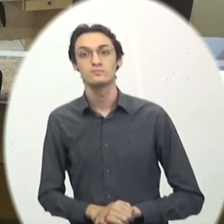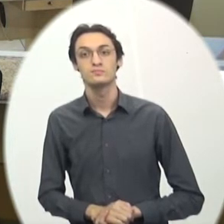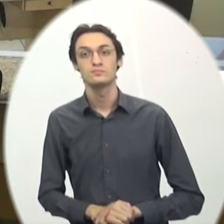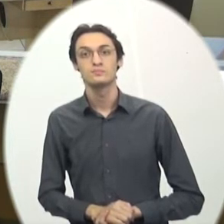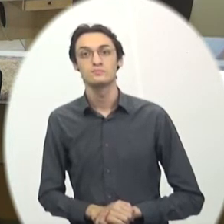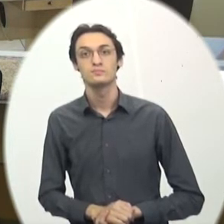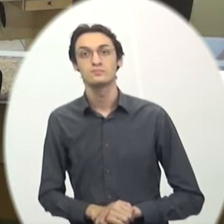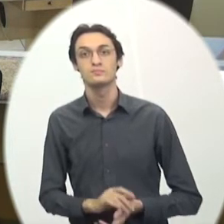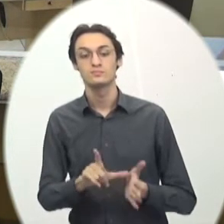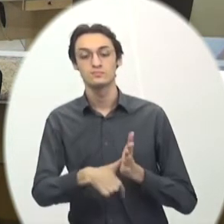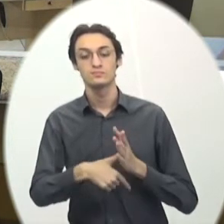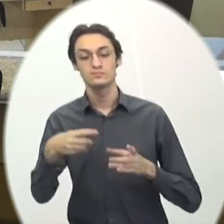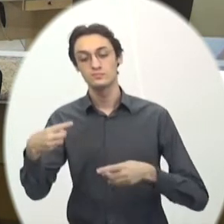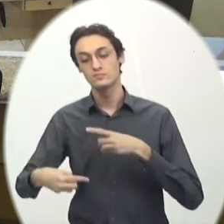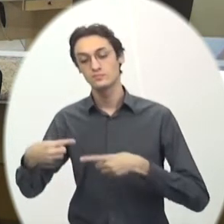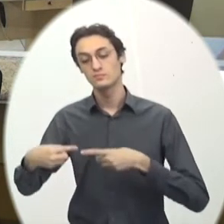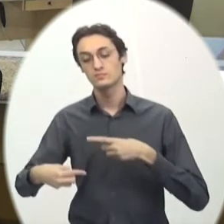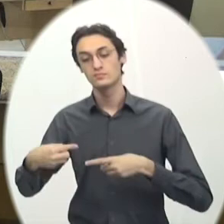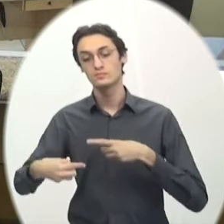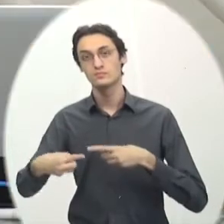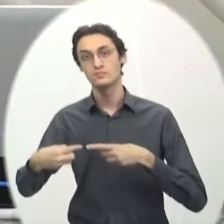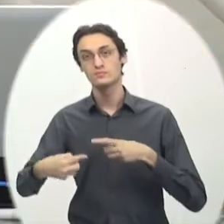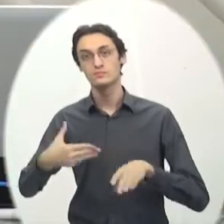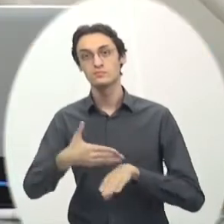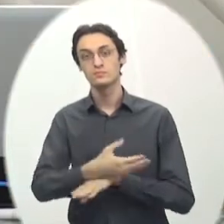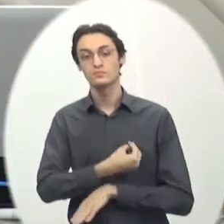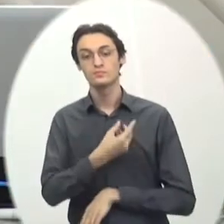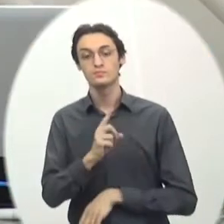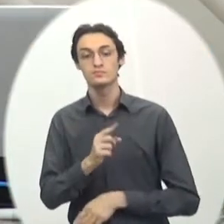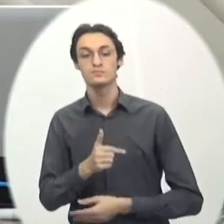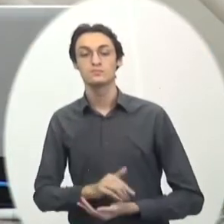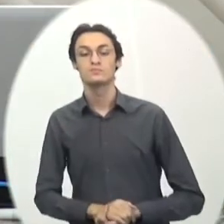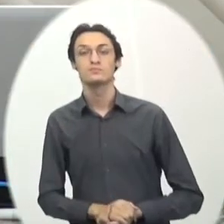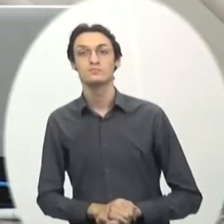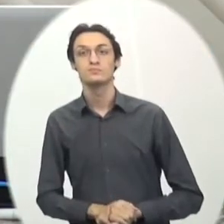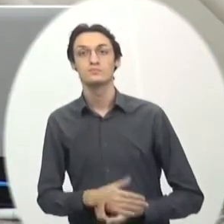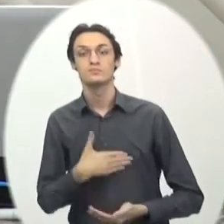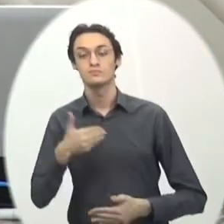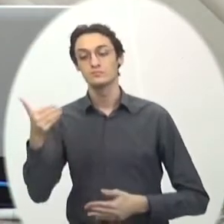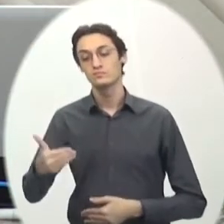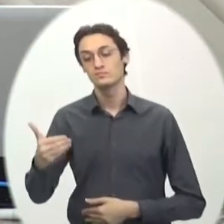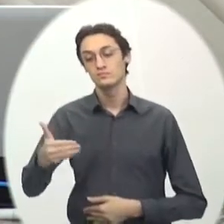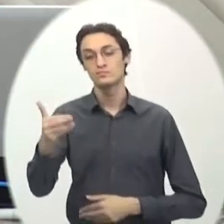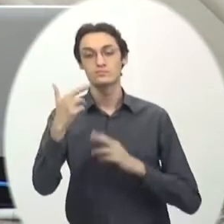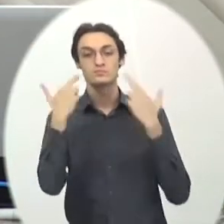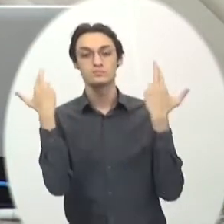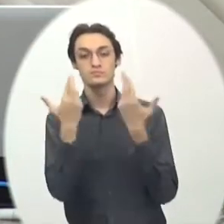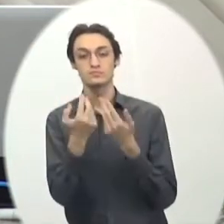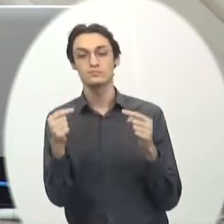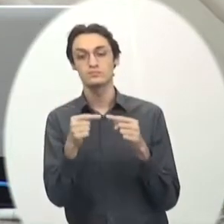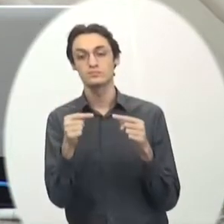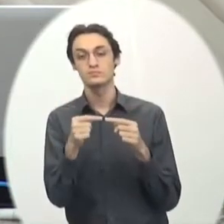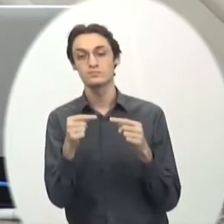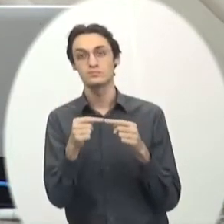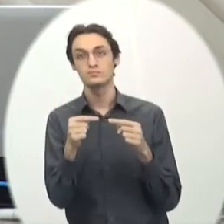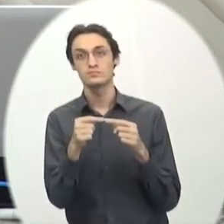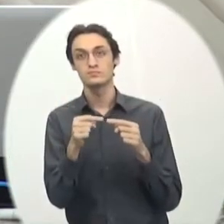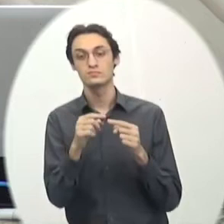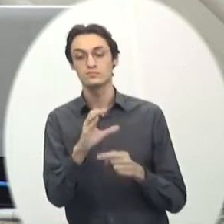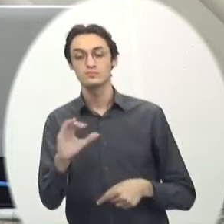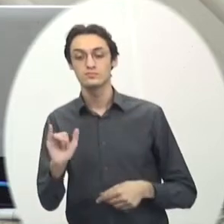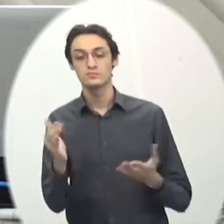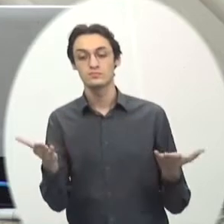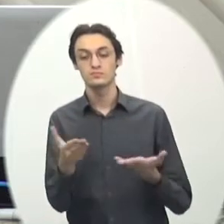Depois nós vamos discutir a não presença do Daniel. Dando prosseguimento à reunião, conforme deliberação da comissão,